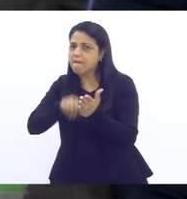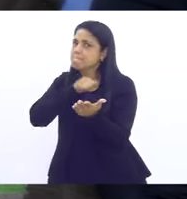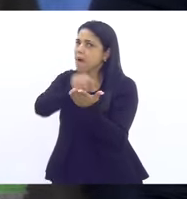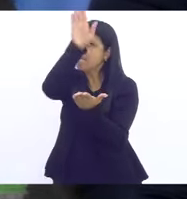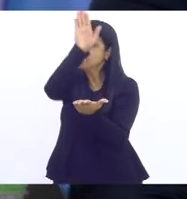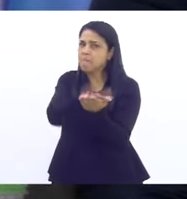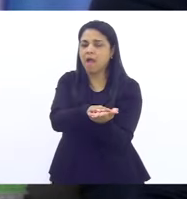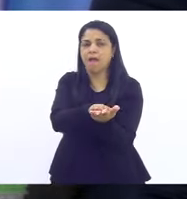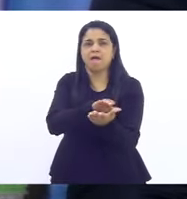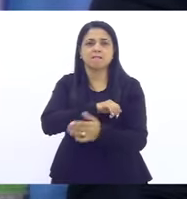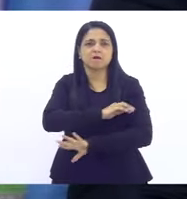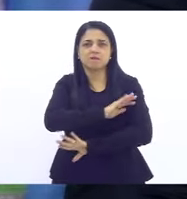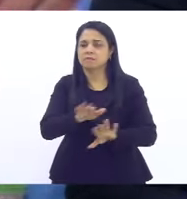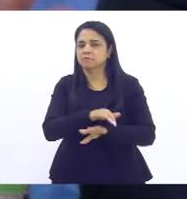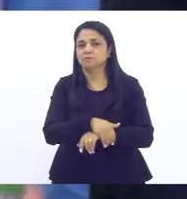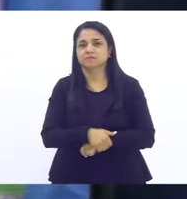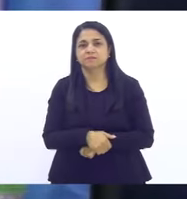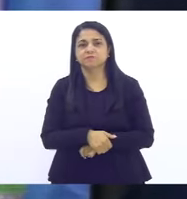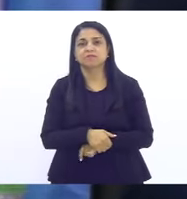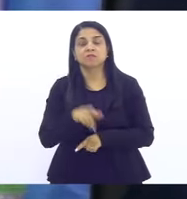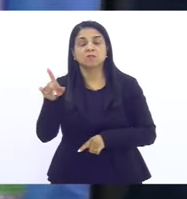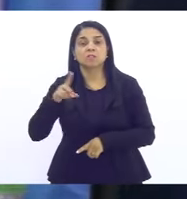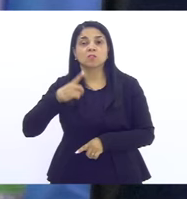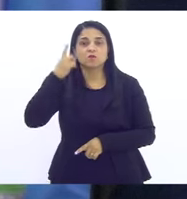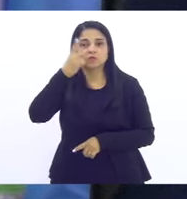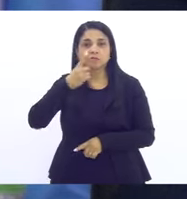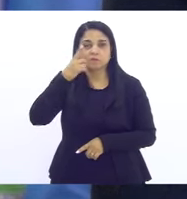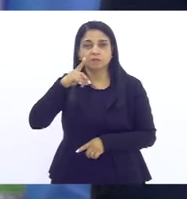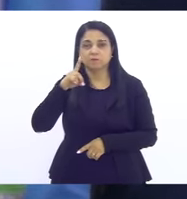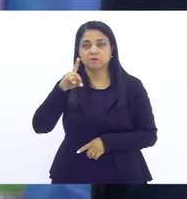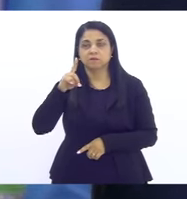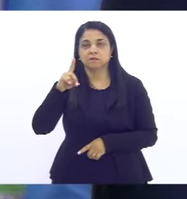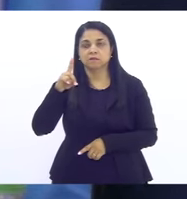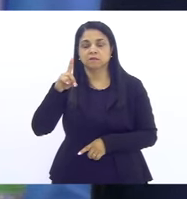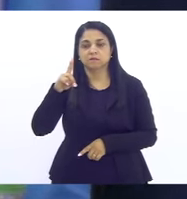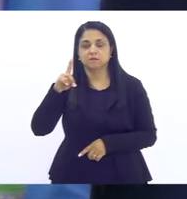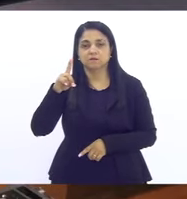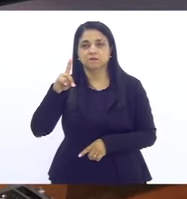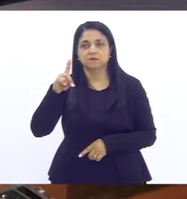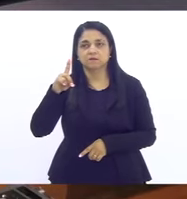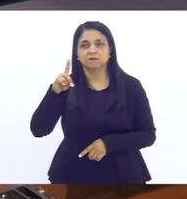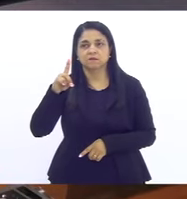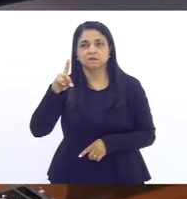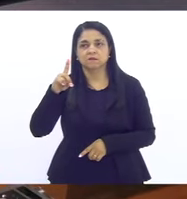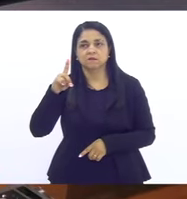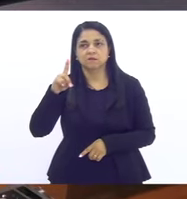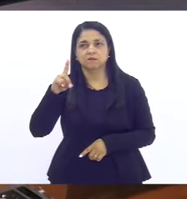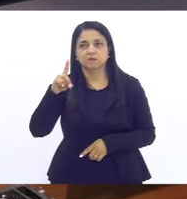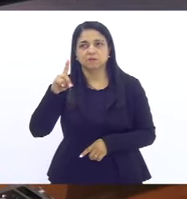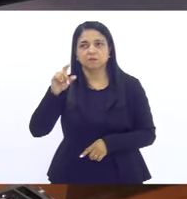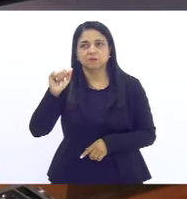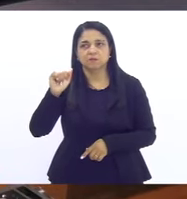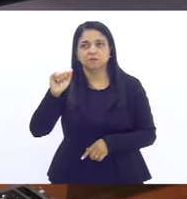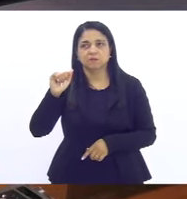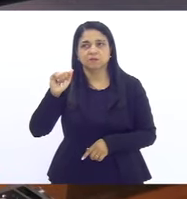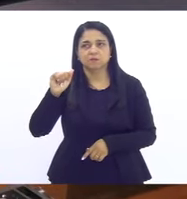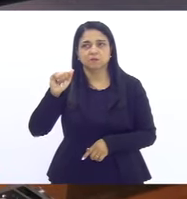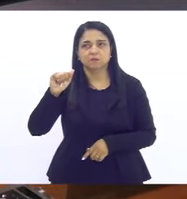O deputado Tandy fez uma ponderação em relação aqui, Tandy. A quantidade de funcionários.